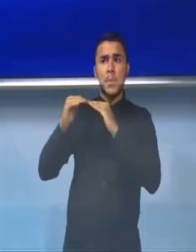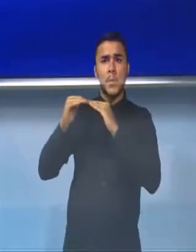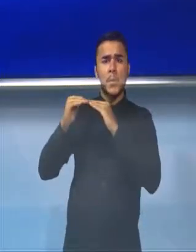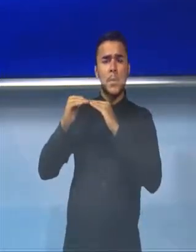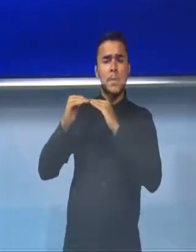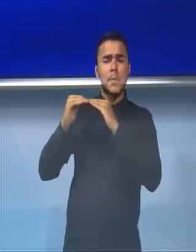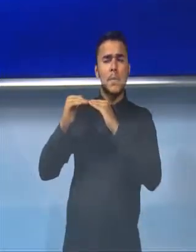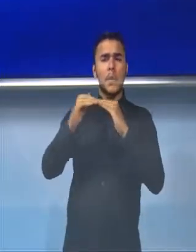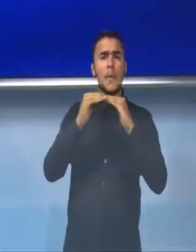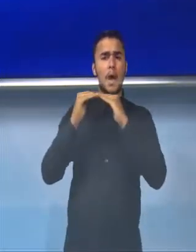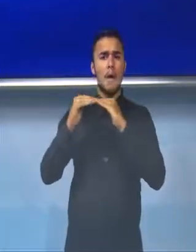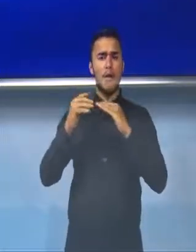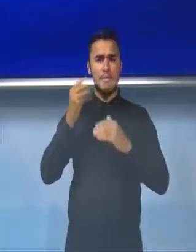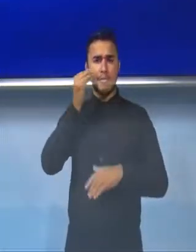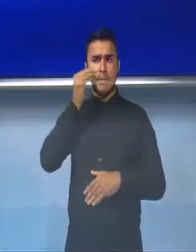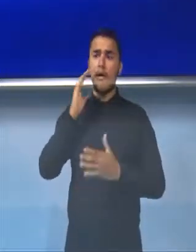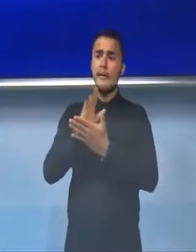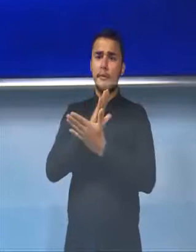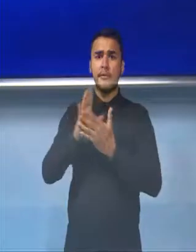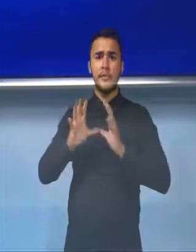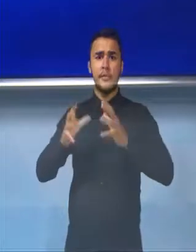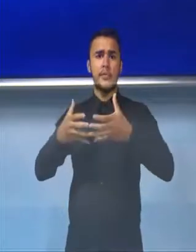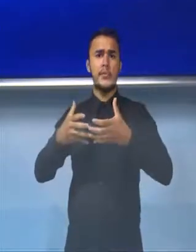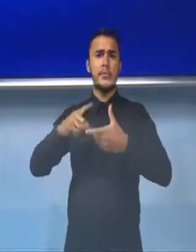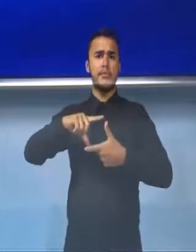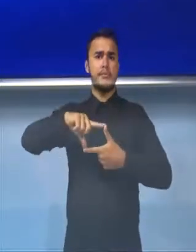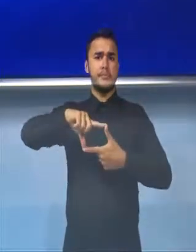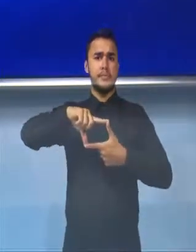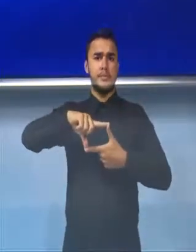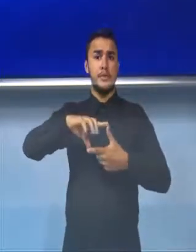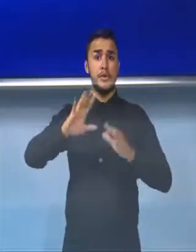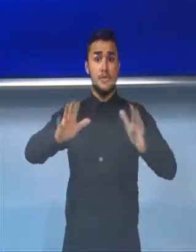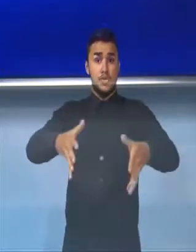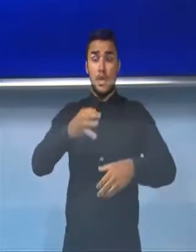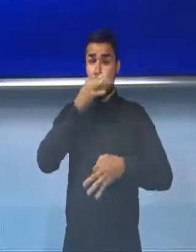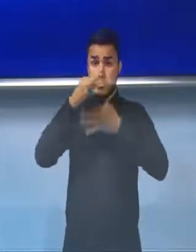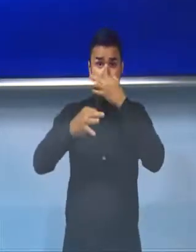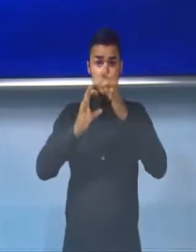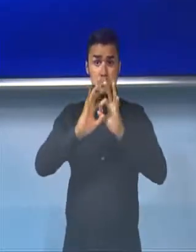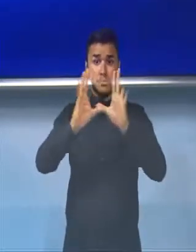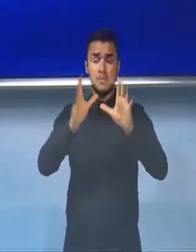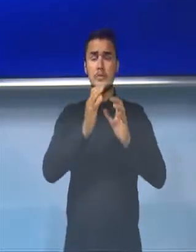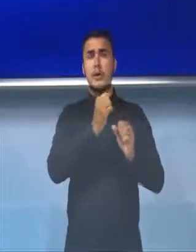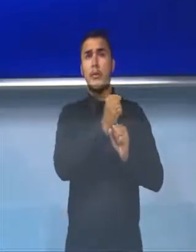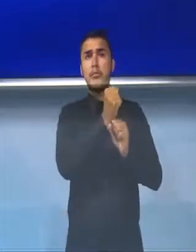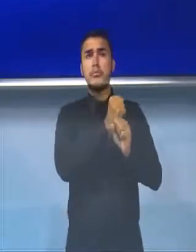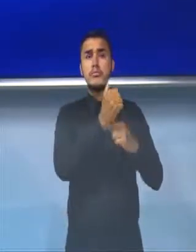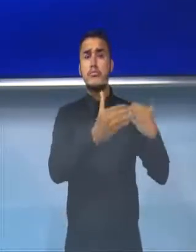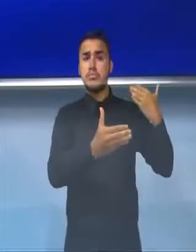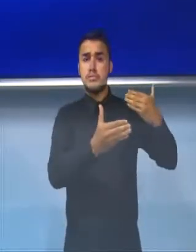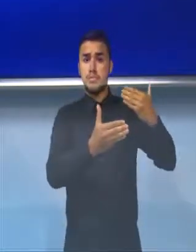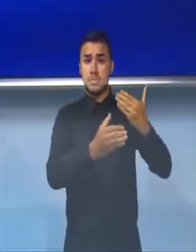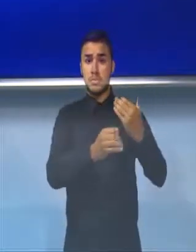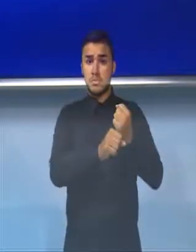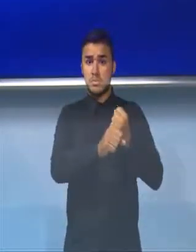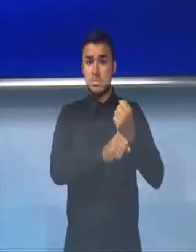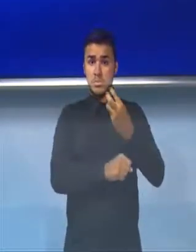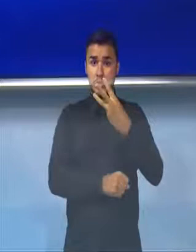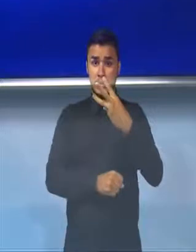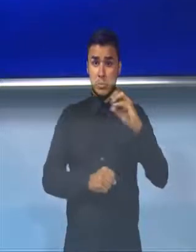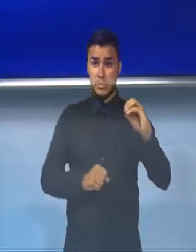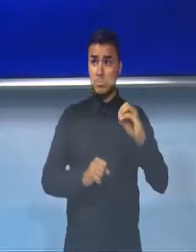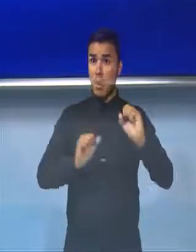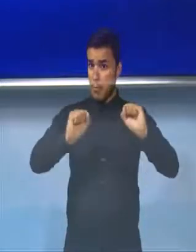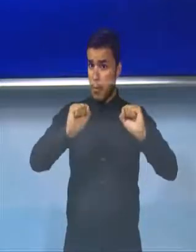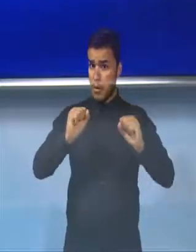até mais aqui no Brasil, depois de 30 anos de democracia. A pergunta é, a democracia está em